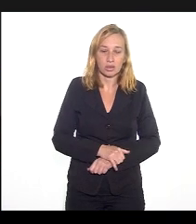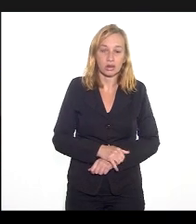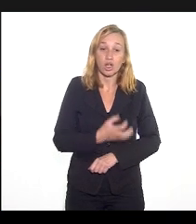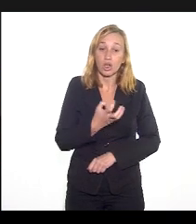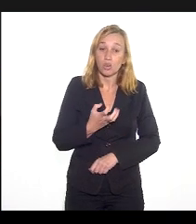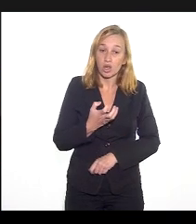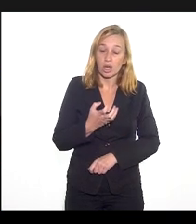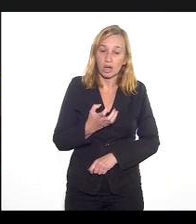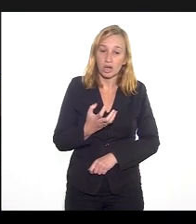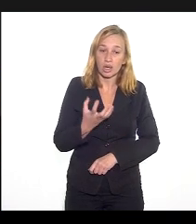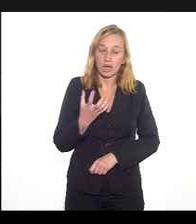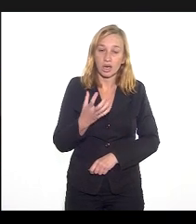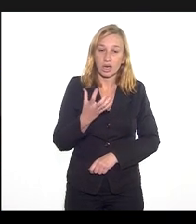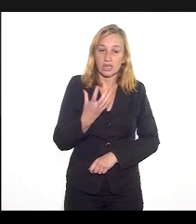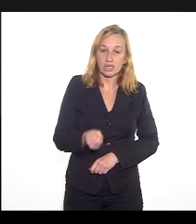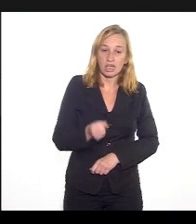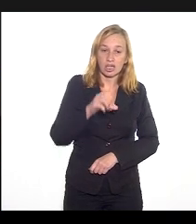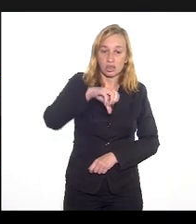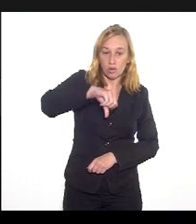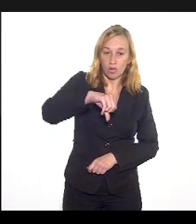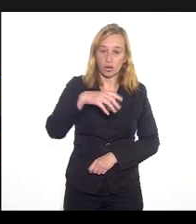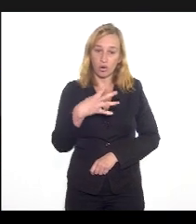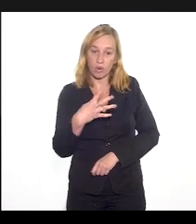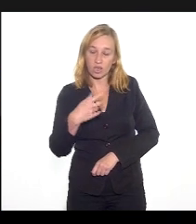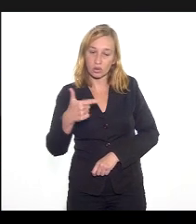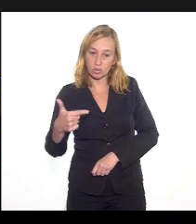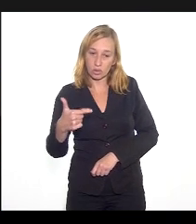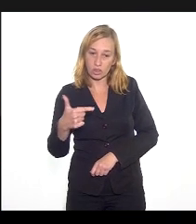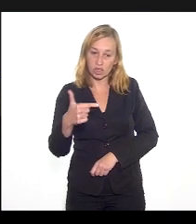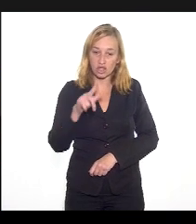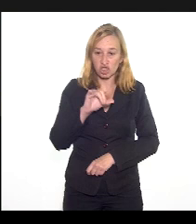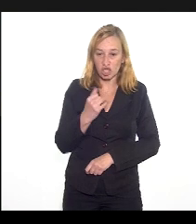quero acatar a 942, que fala de linha de crédito.